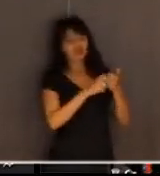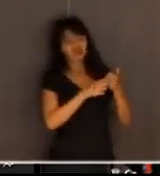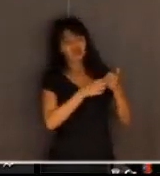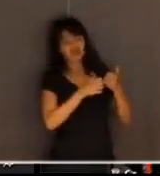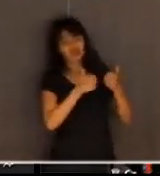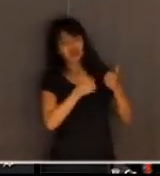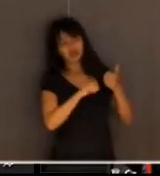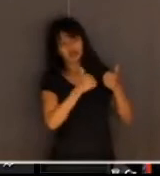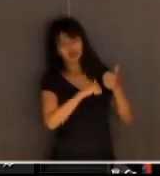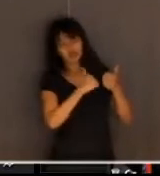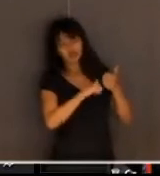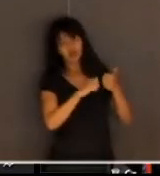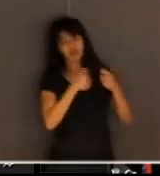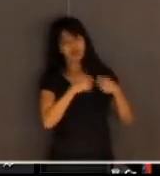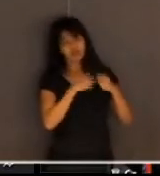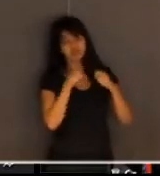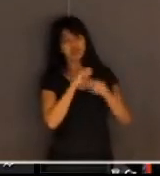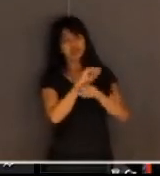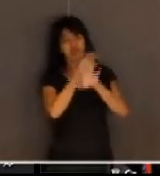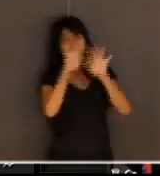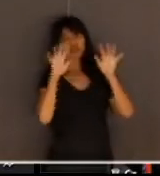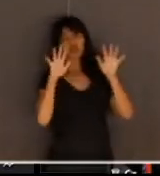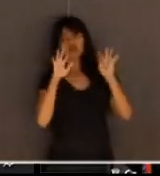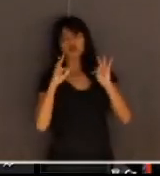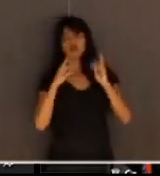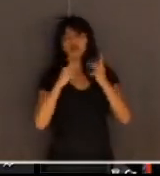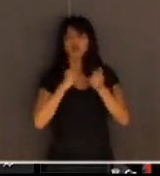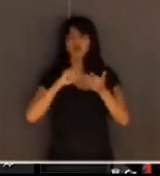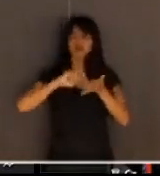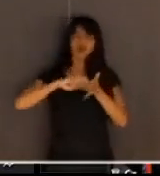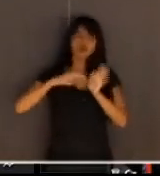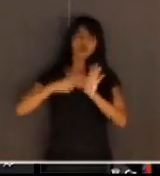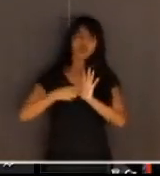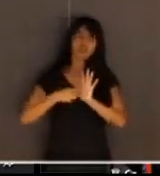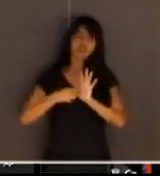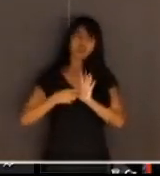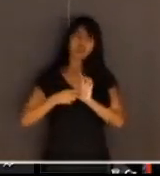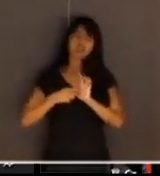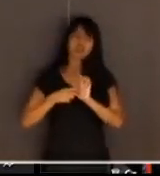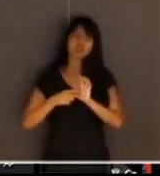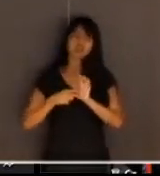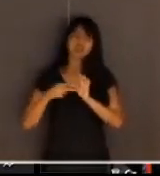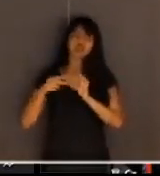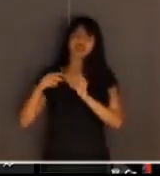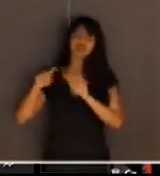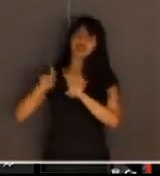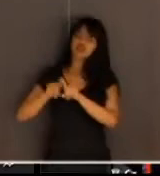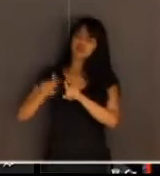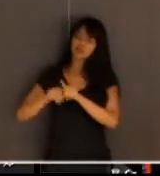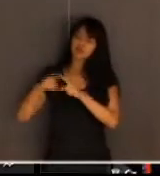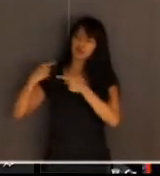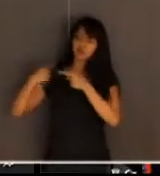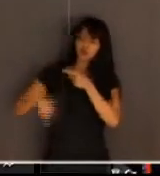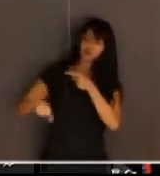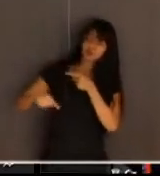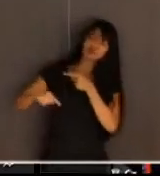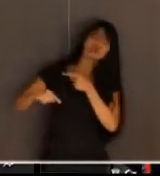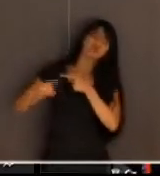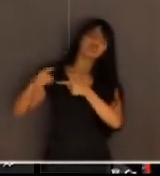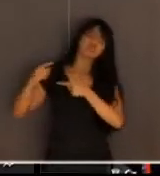muito claro o que significa aquela argumentação, ou o que significa aquela contra-argumentação,